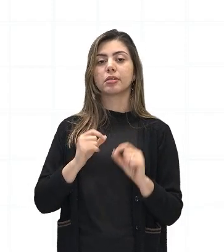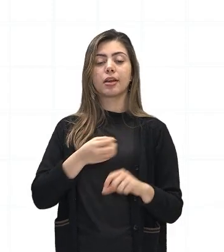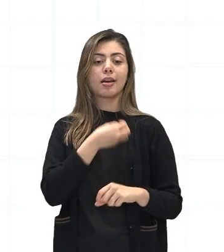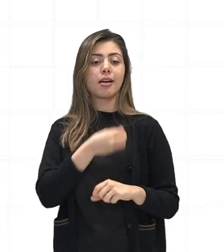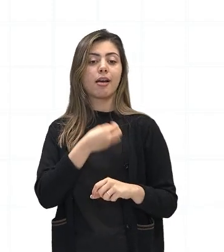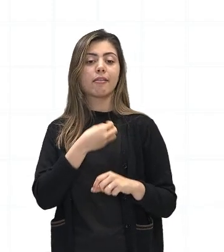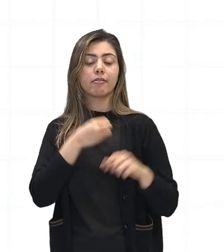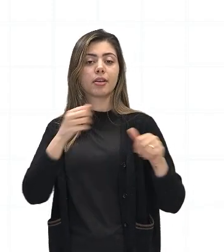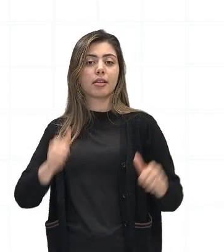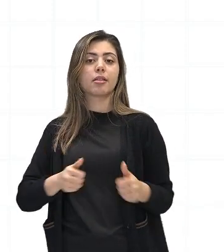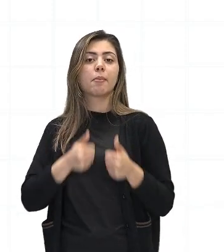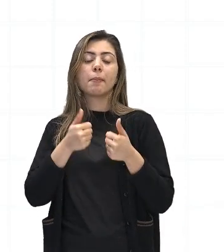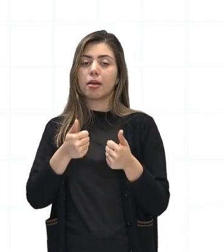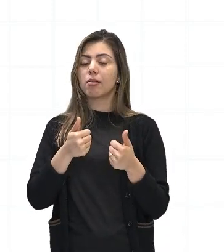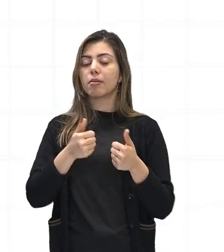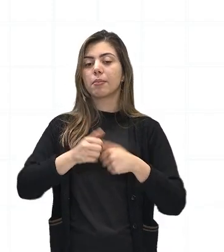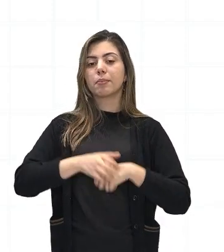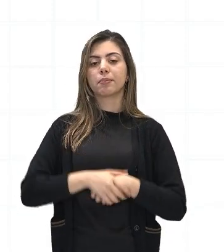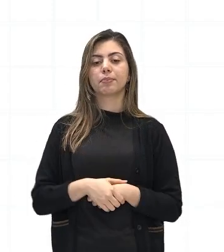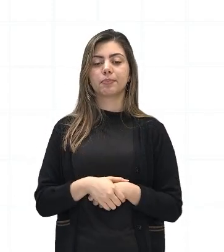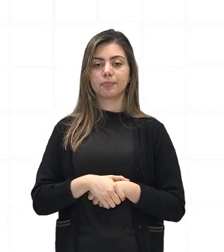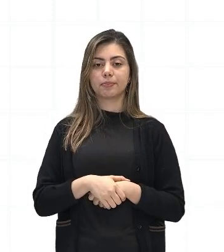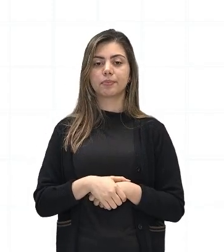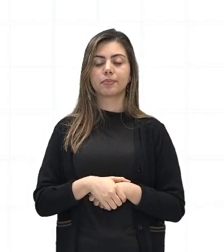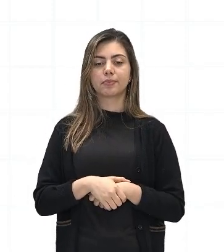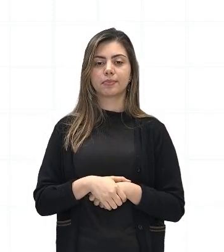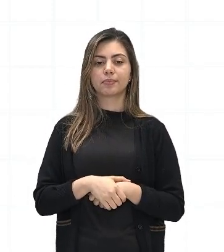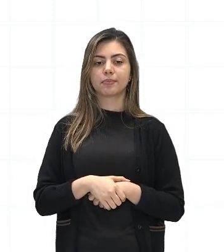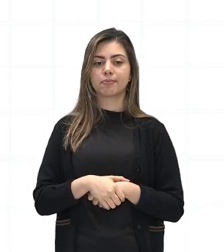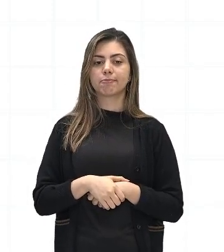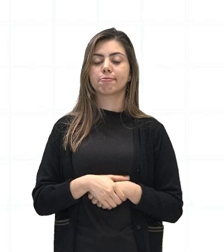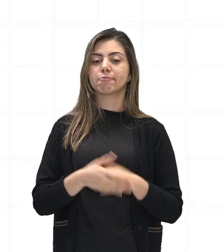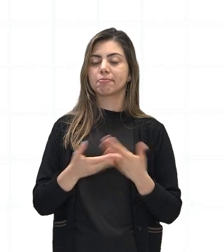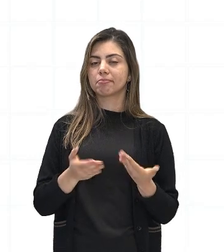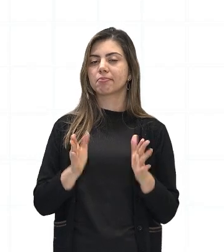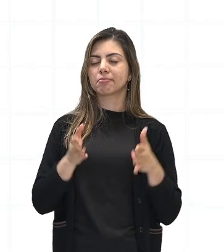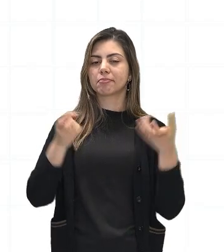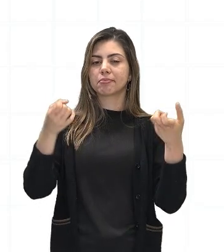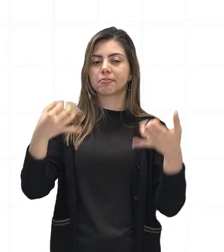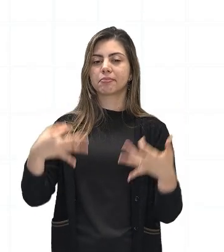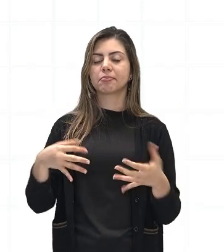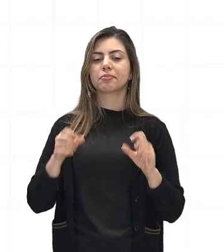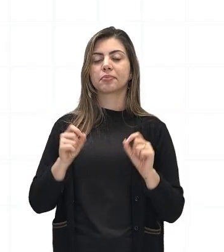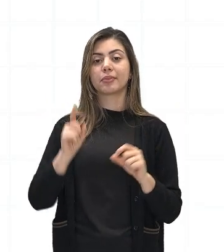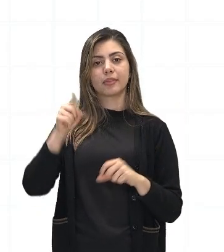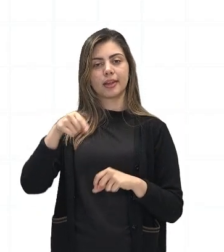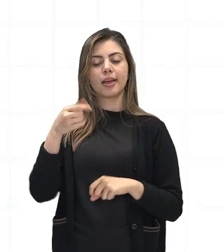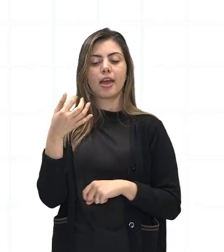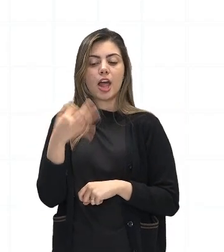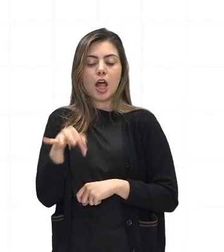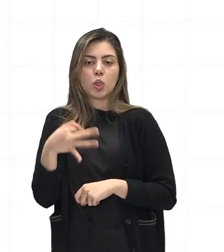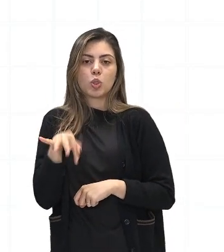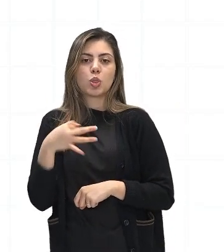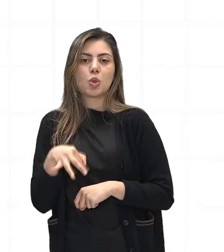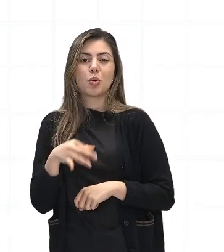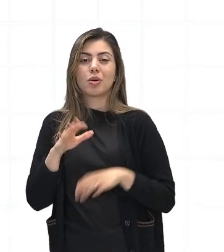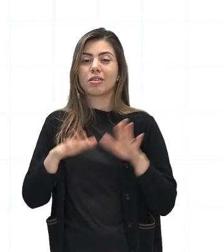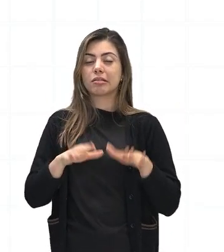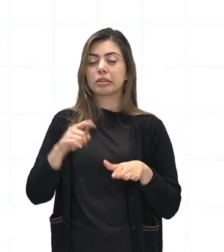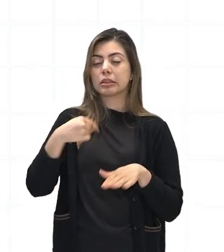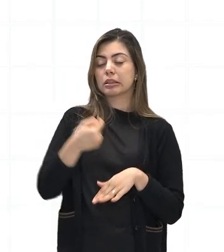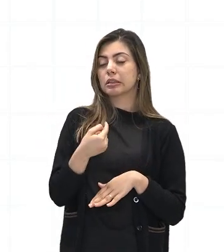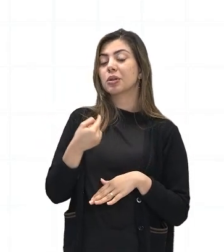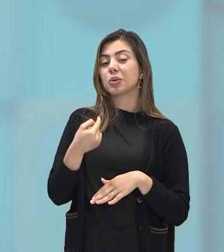consequência, né, de tudo isso, a qualidade de vida. Como eu já falei, a questão da dor, né, ela dificulta com que